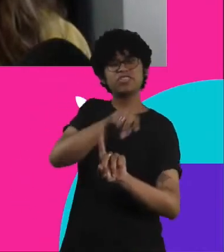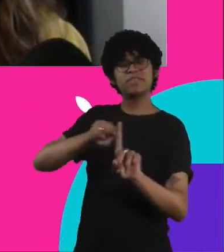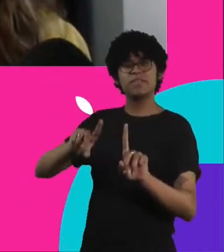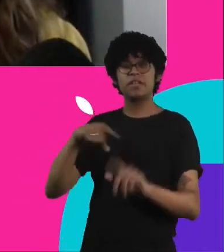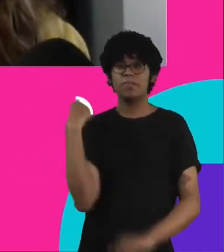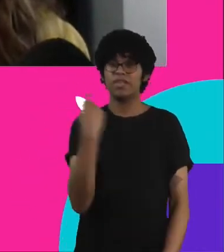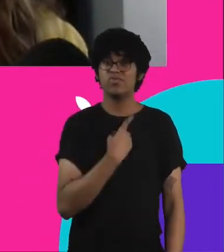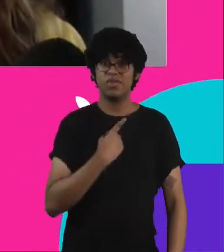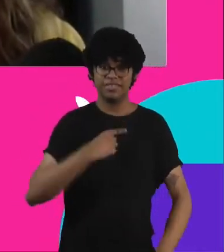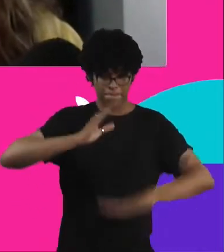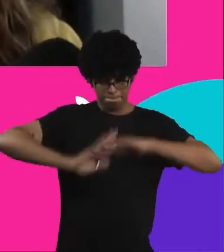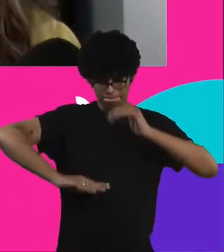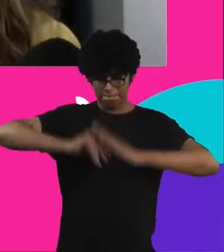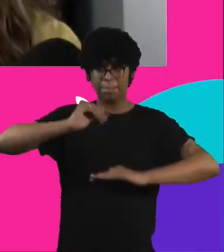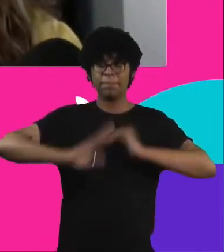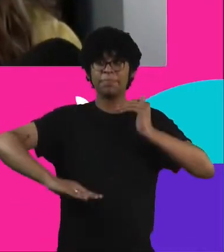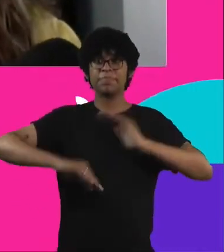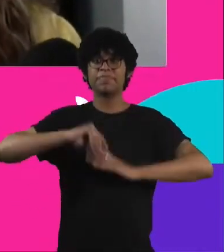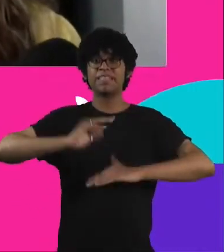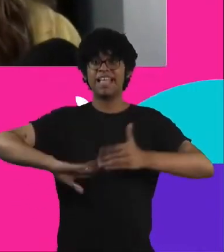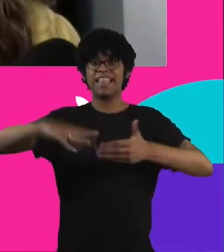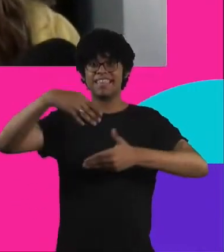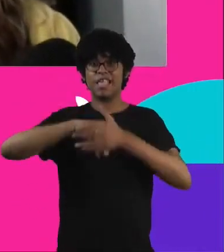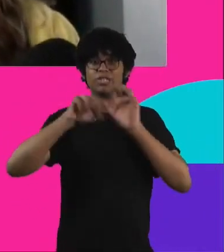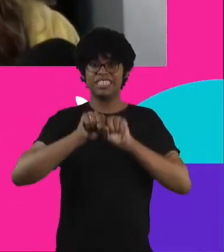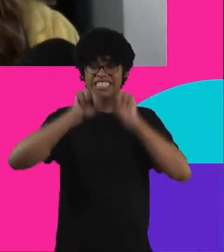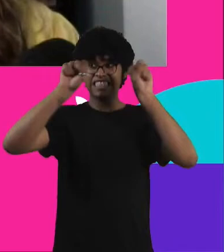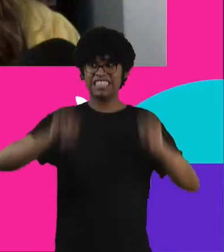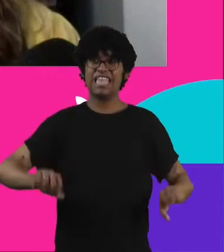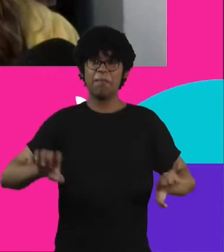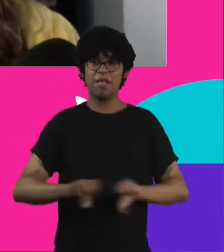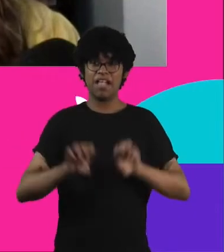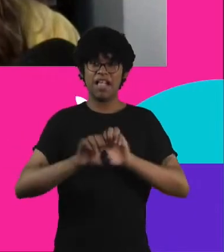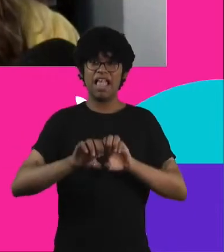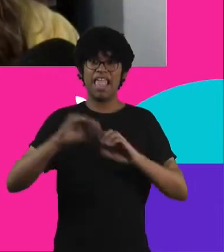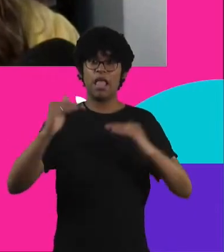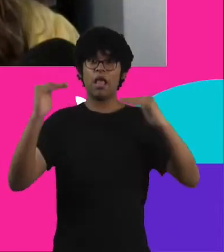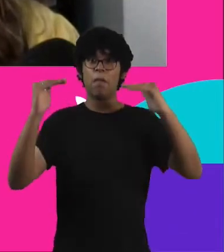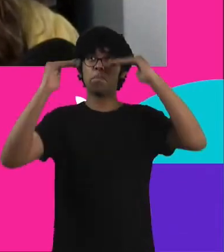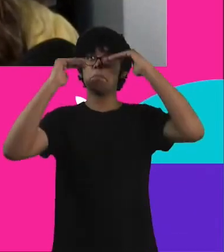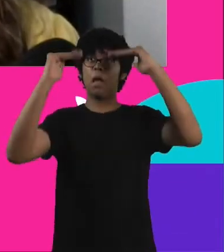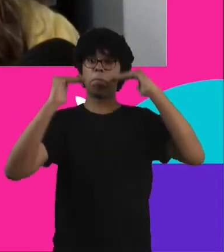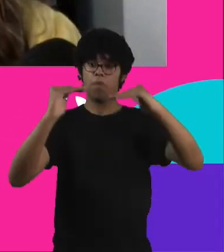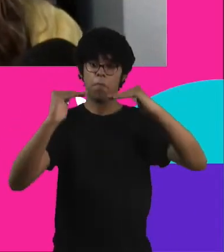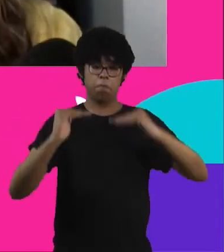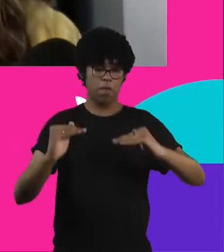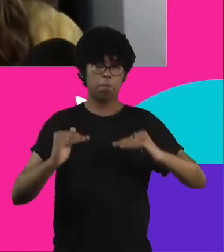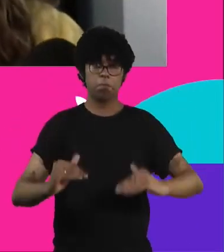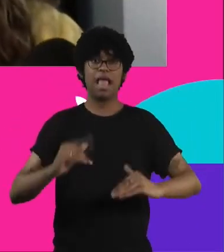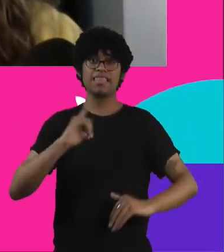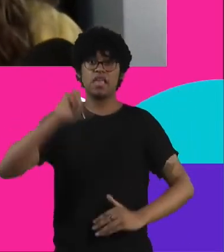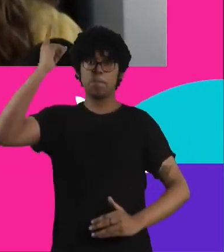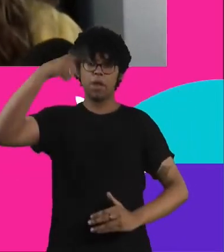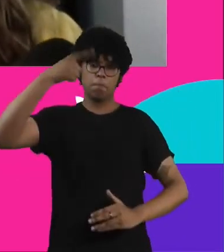somos construídos dentro de uma estrutura que nos hierarquizou em termos de humanidade desde